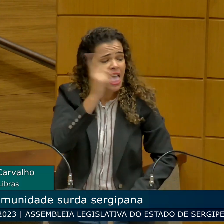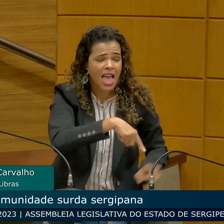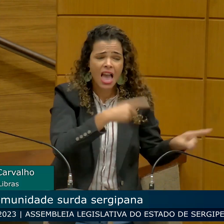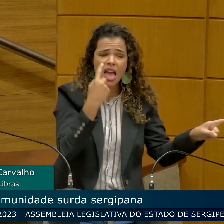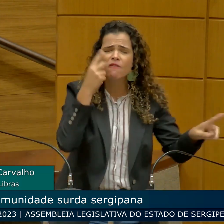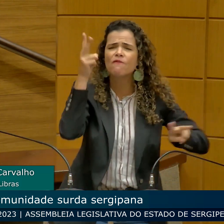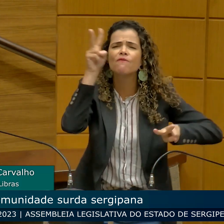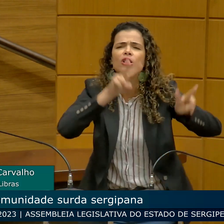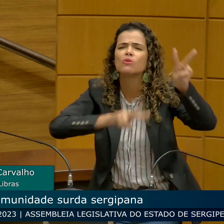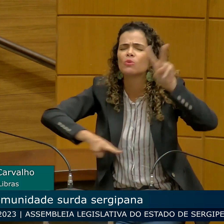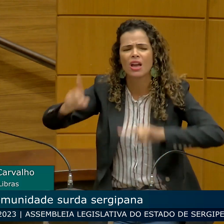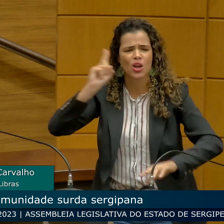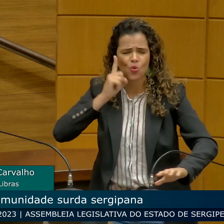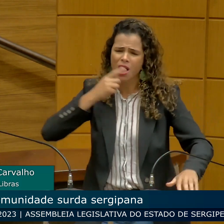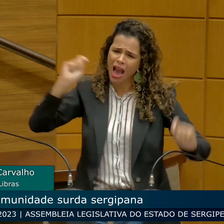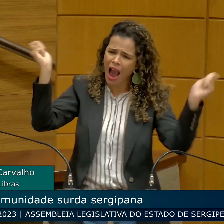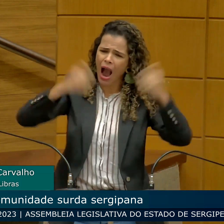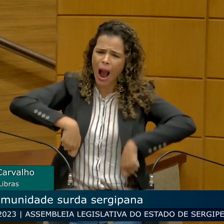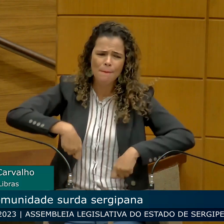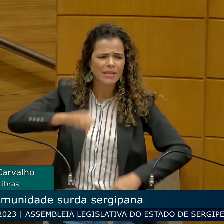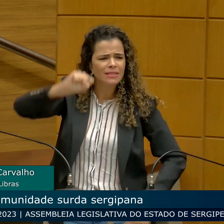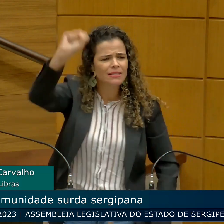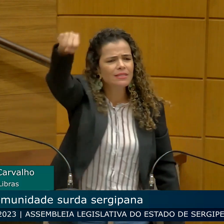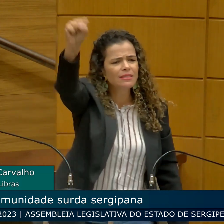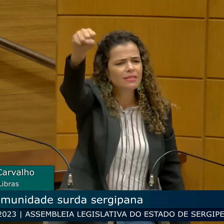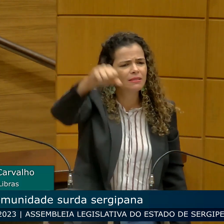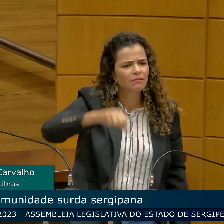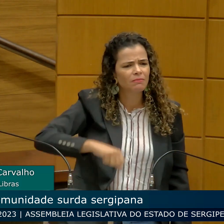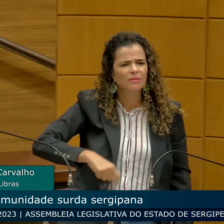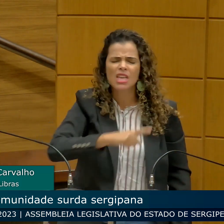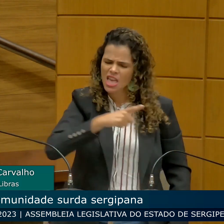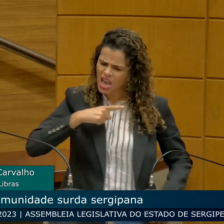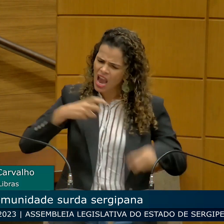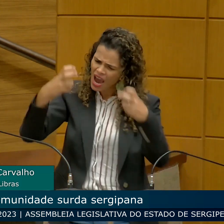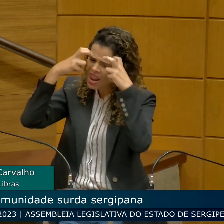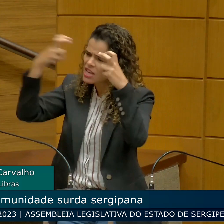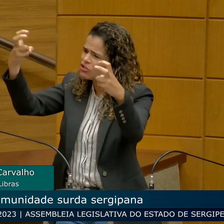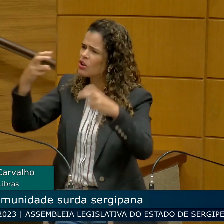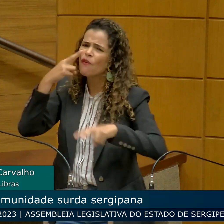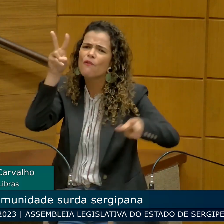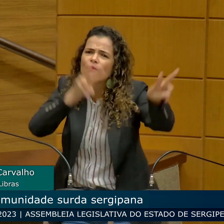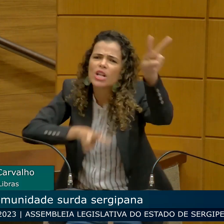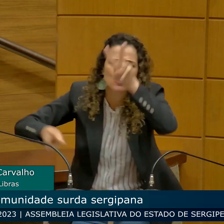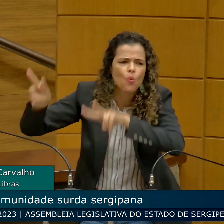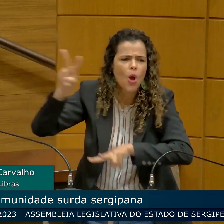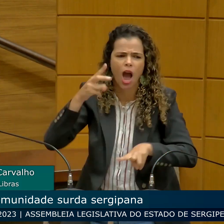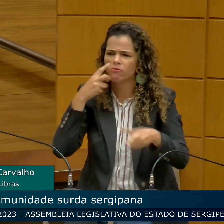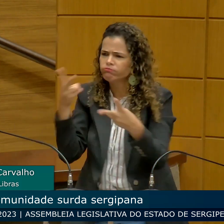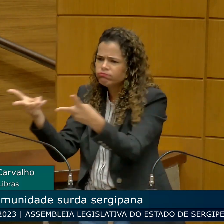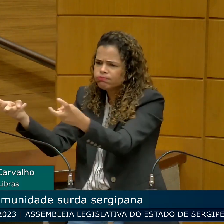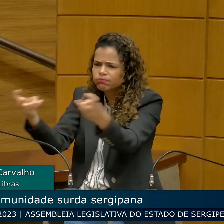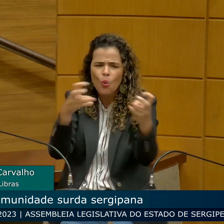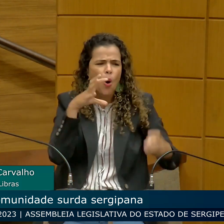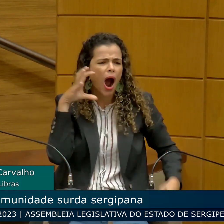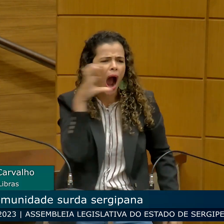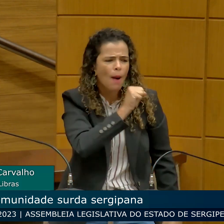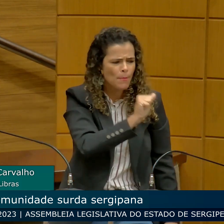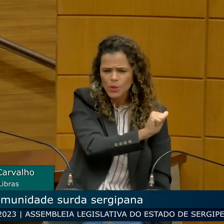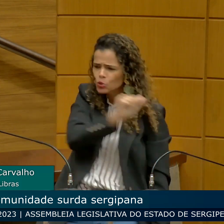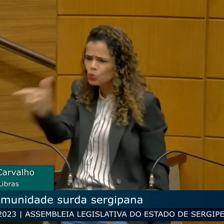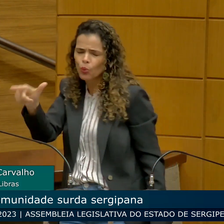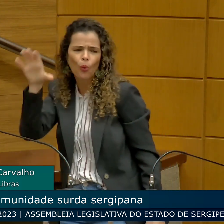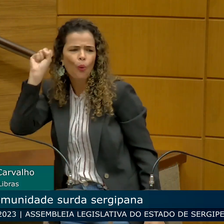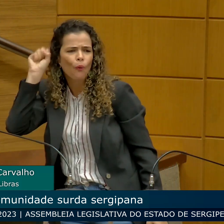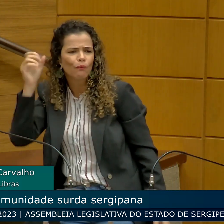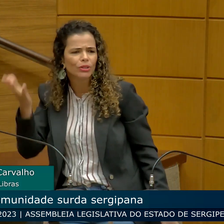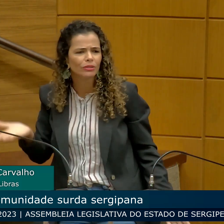ver. É a questão visual, isso é possível, sim. Né? A inteligência,